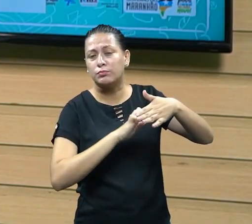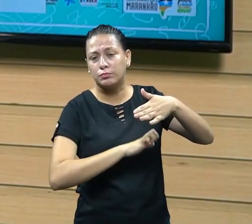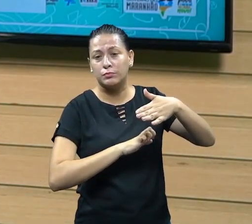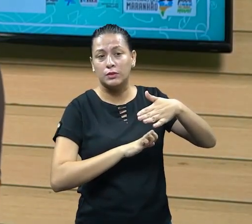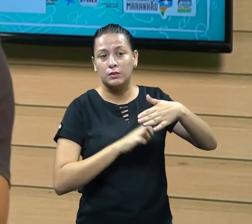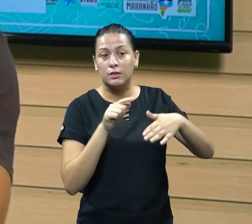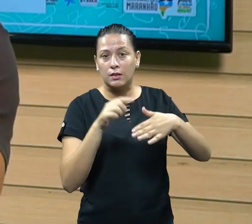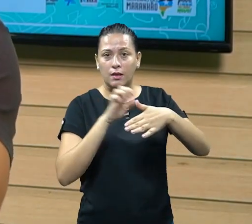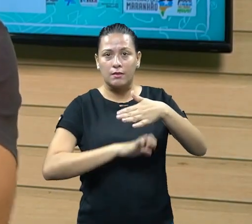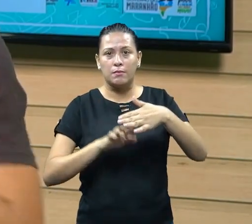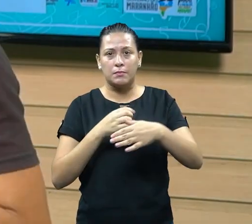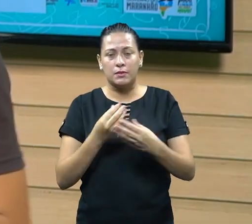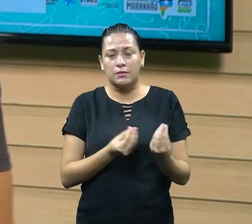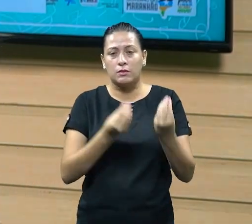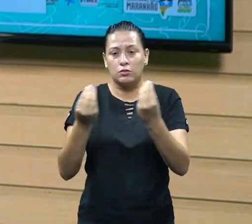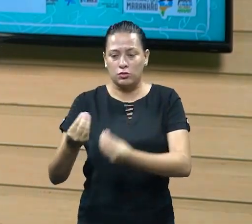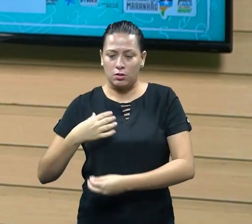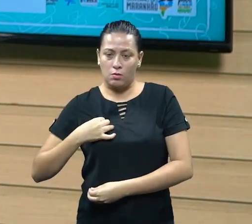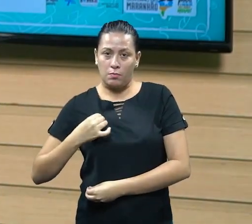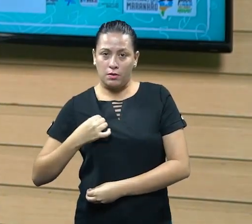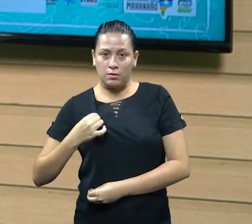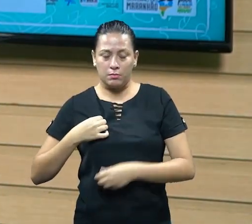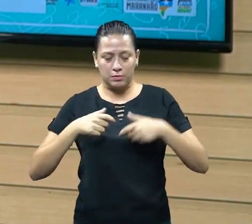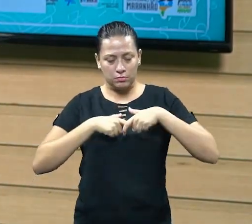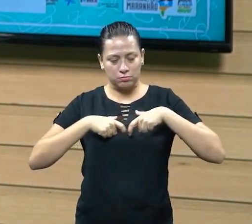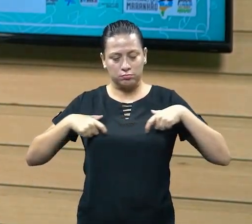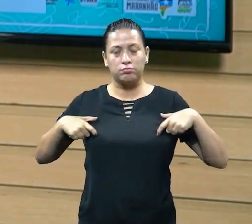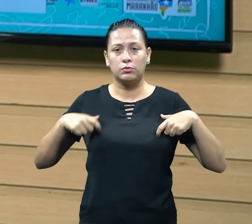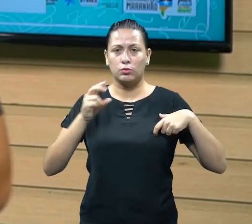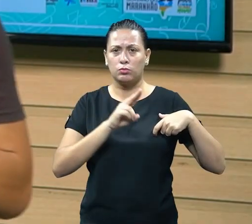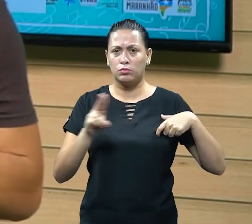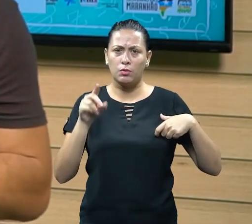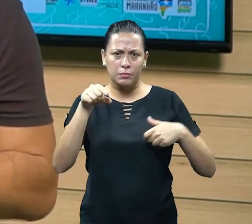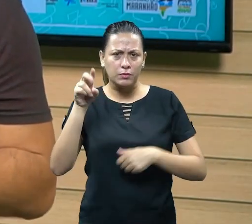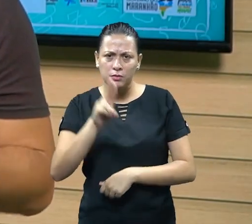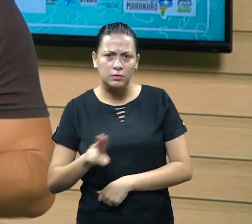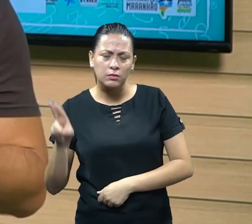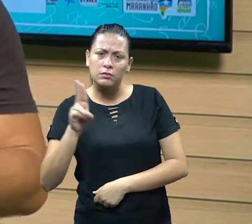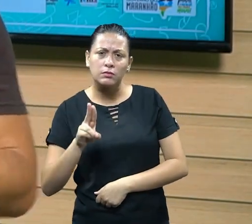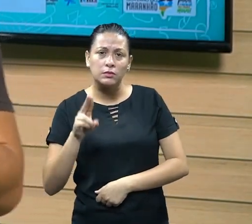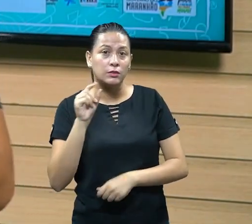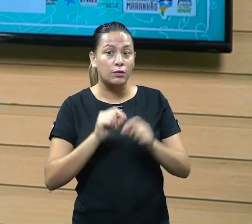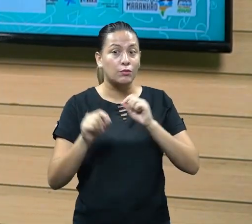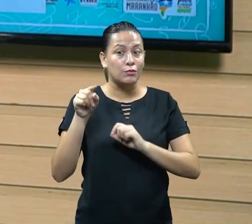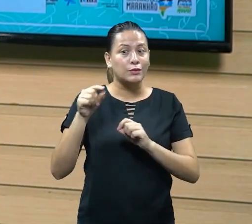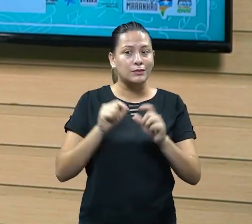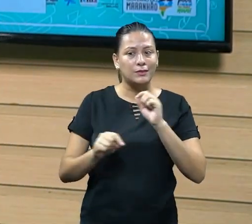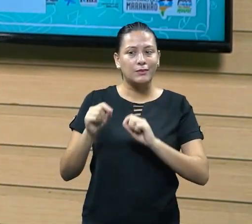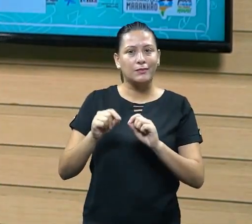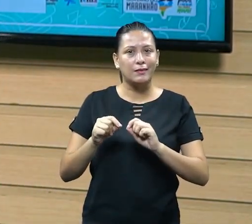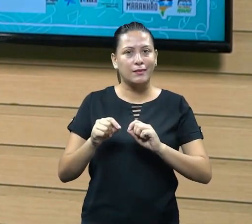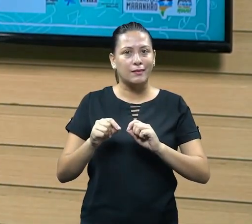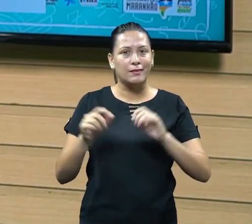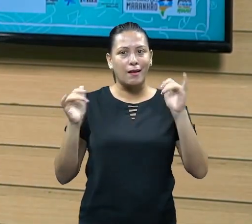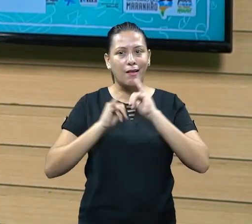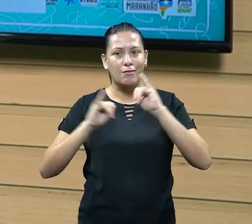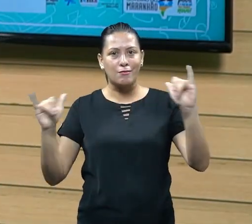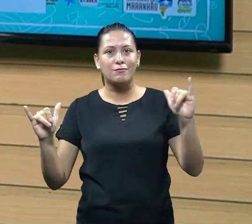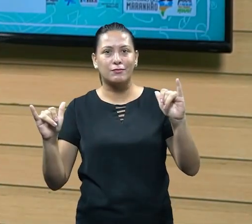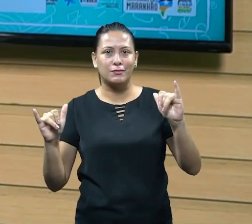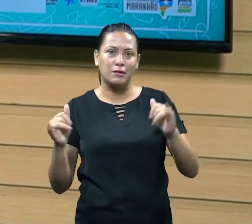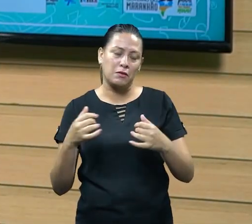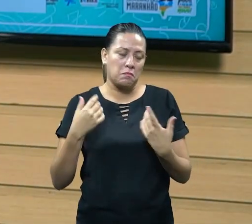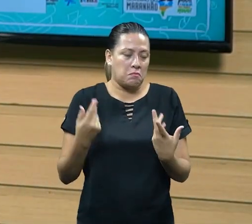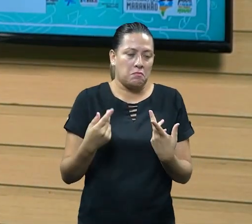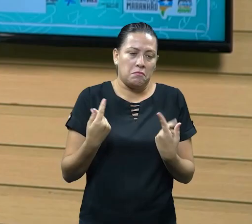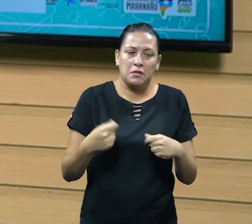do tipo, e a empresa te dá uma camisa com o nome. Tu usa aquilo ali automaticamente, ou seja, tu está sendo garoto propaganda. Tu não precisa ficar